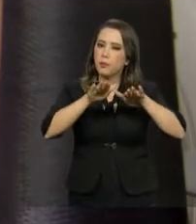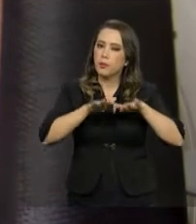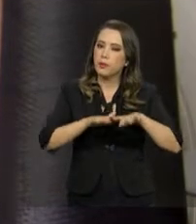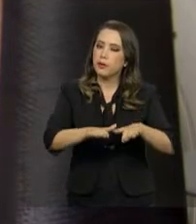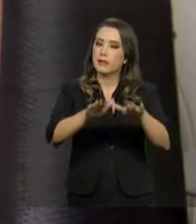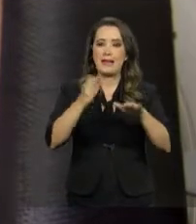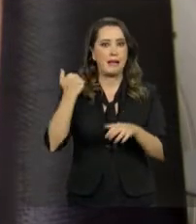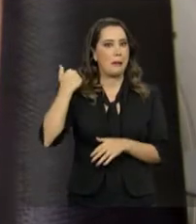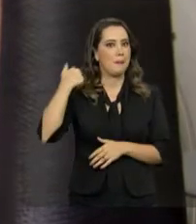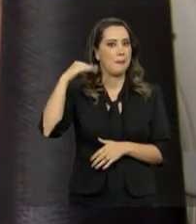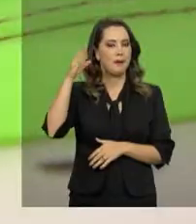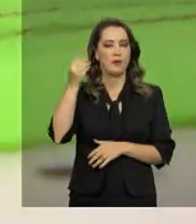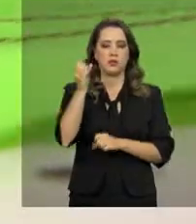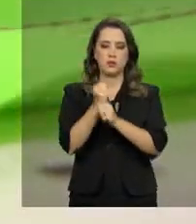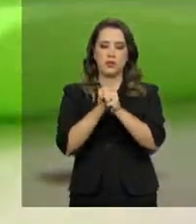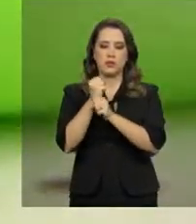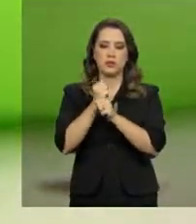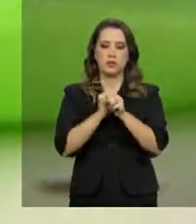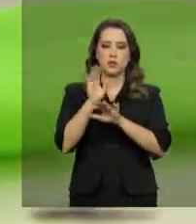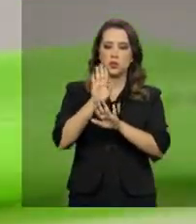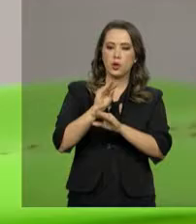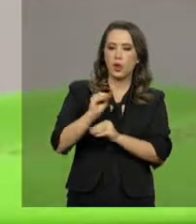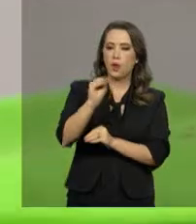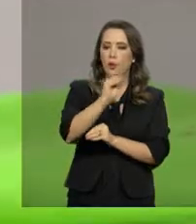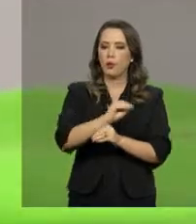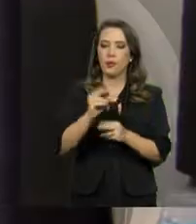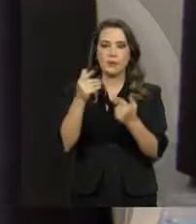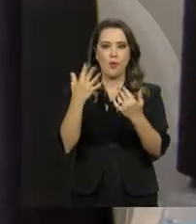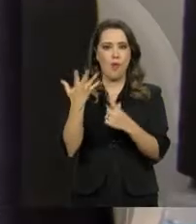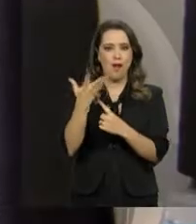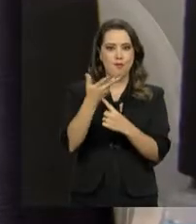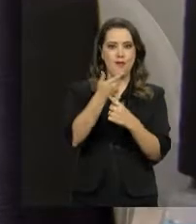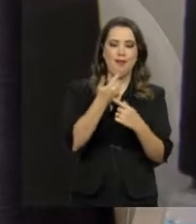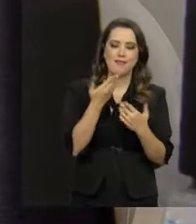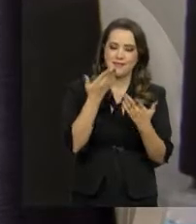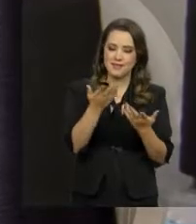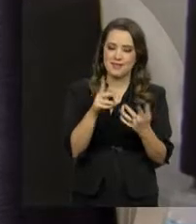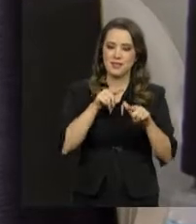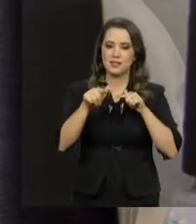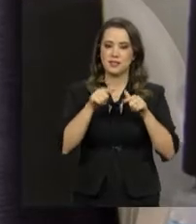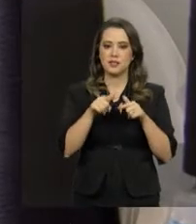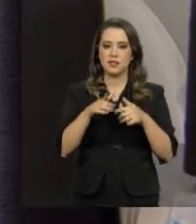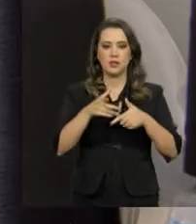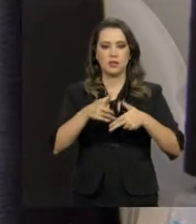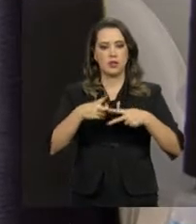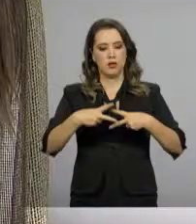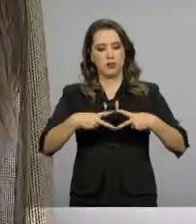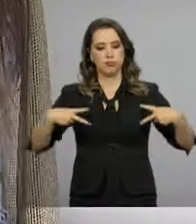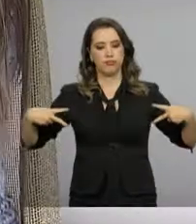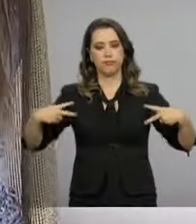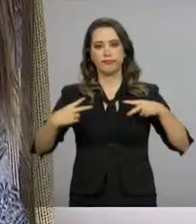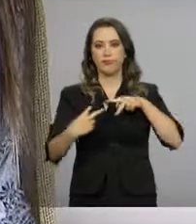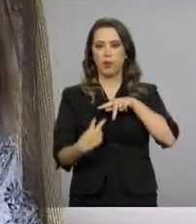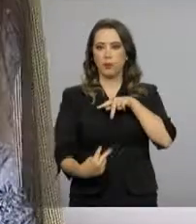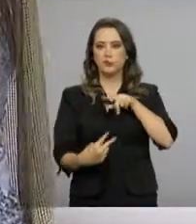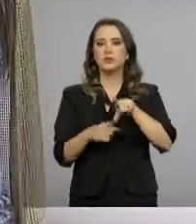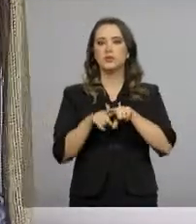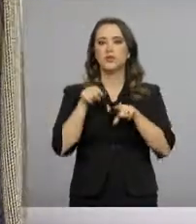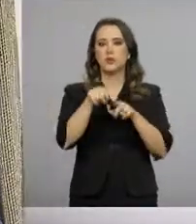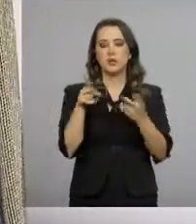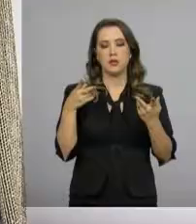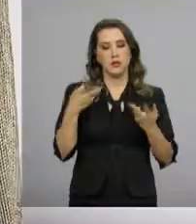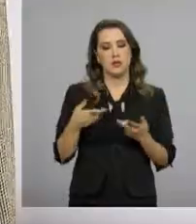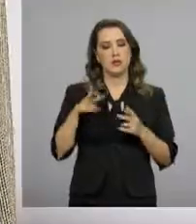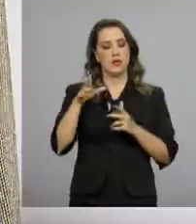sirlei cuida de cada peça como uma obra de arte ela trabalha fazendo biquínis por encomenda nesta loja em águas claras